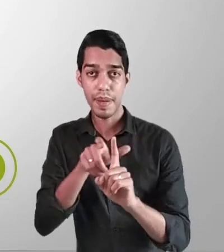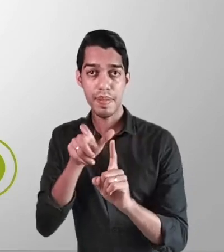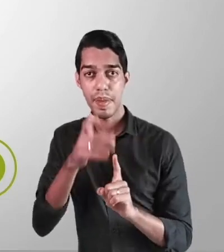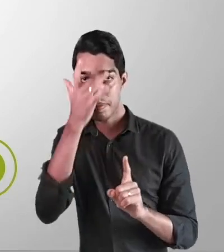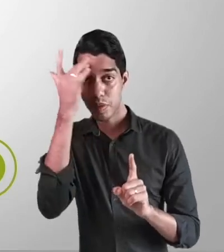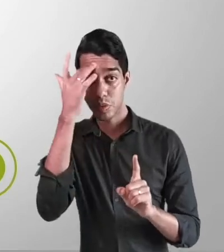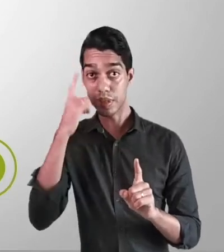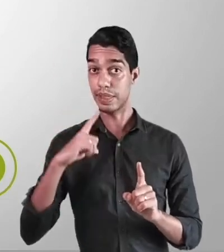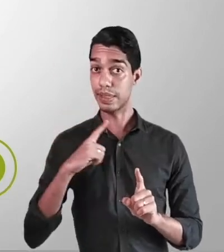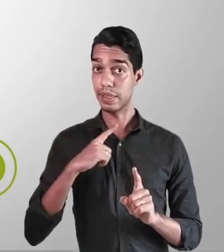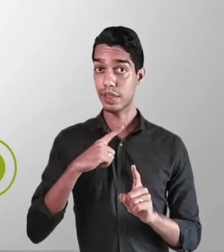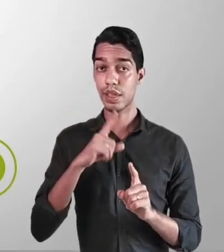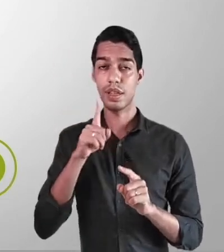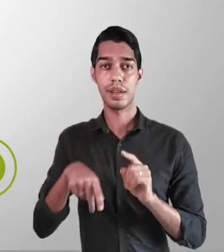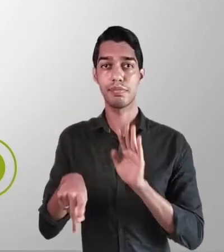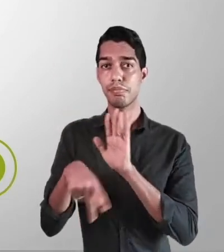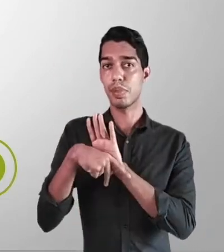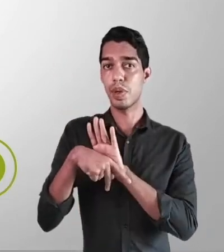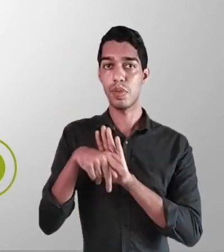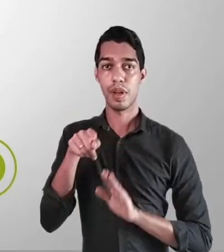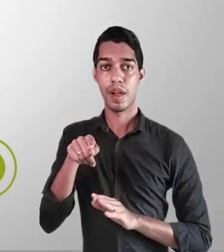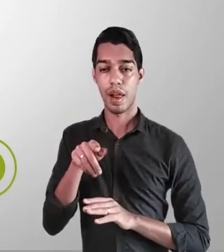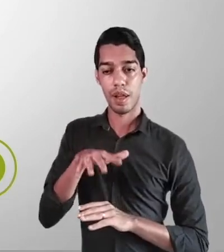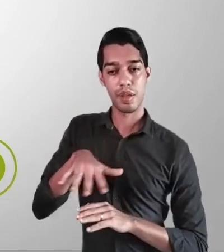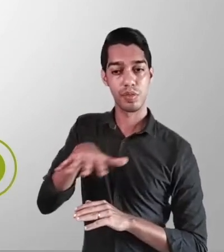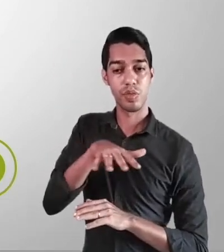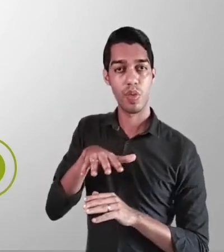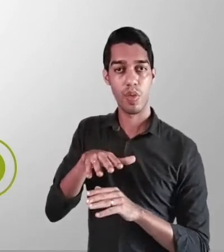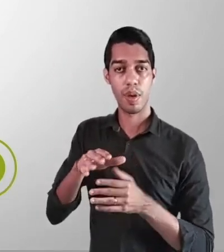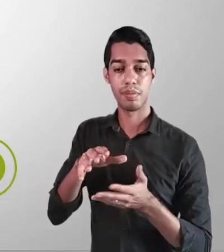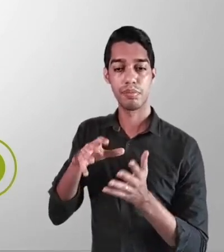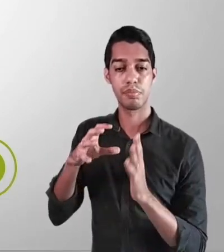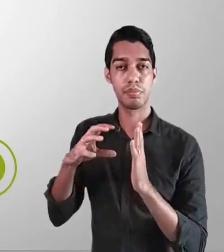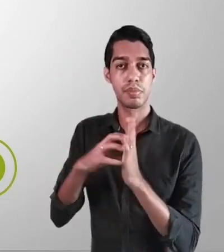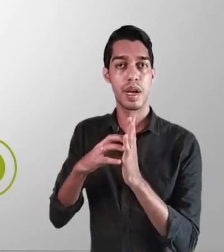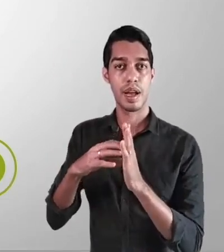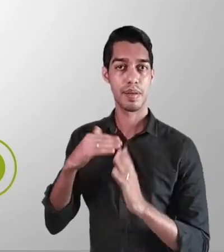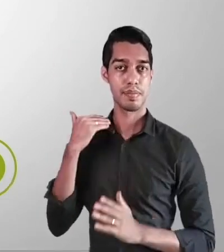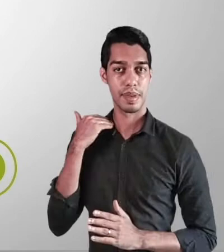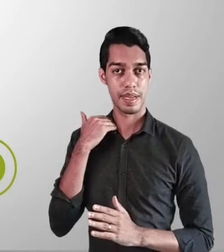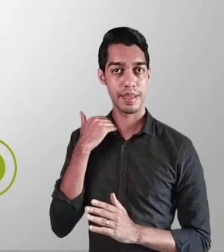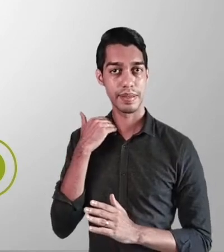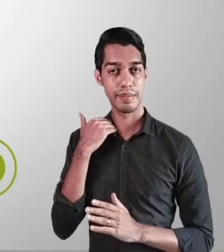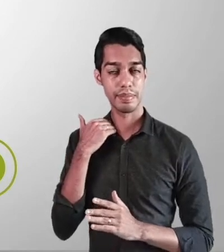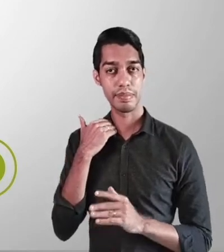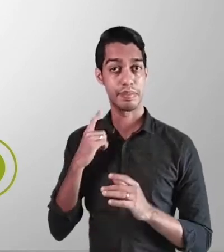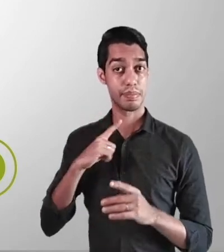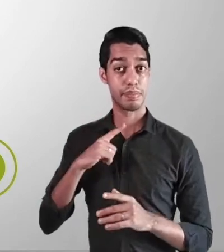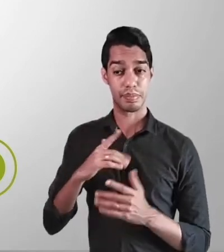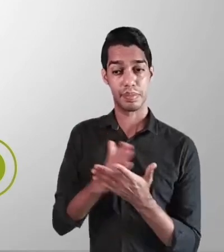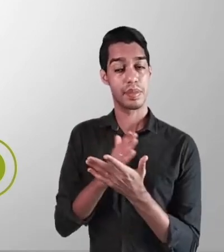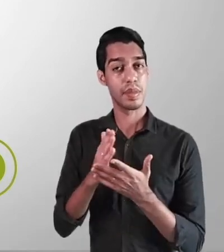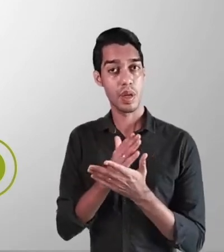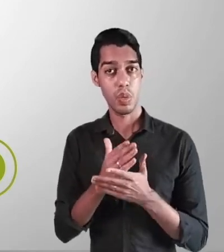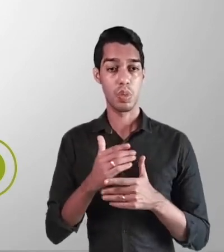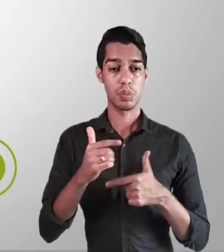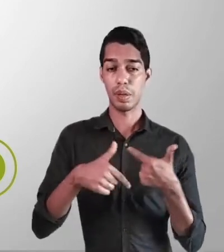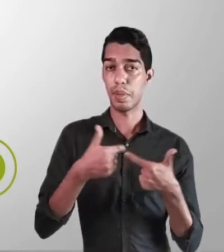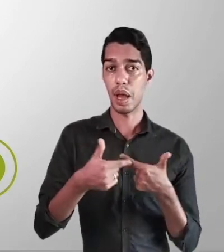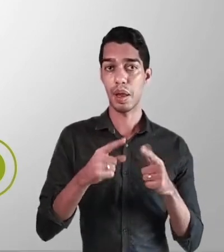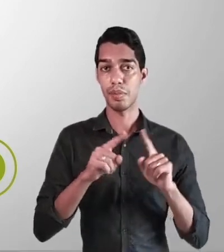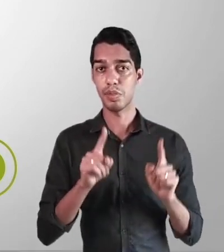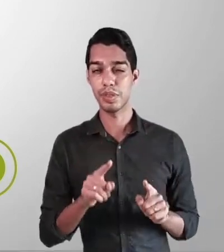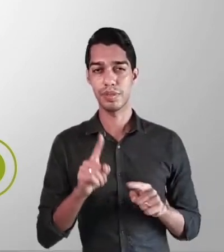próprio programa de educação financeira do Banco Central, né? Você tem iniciativas muito interessantes que depois o Isaac